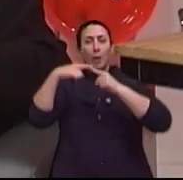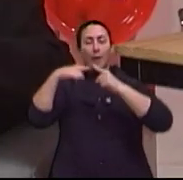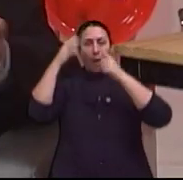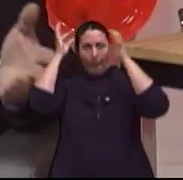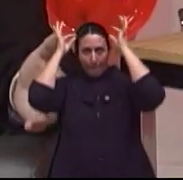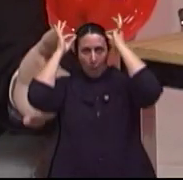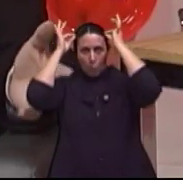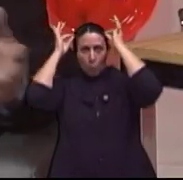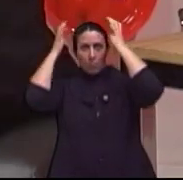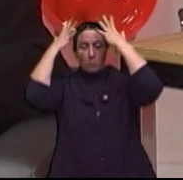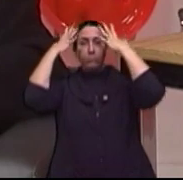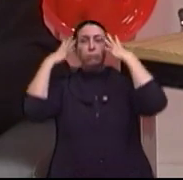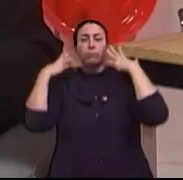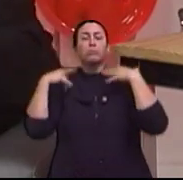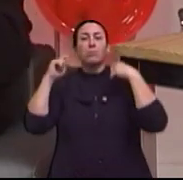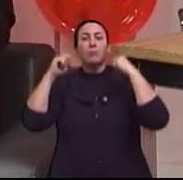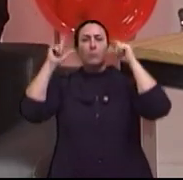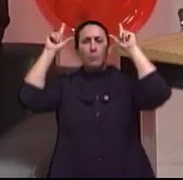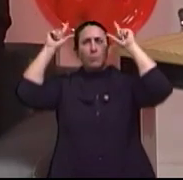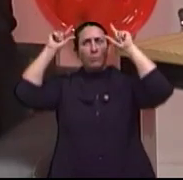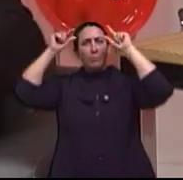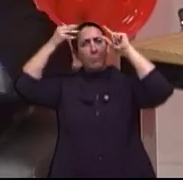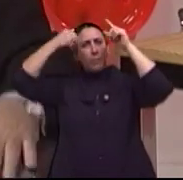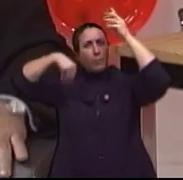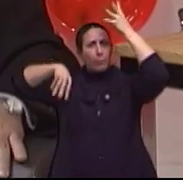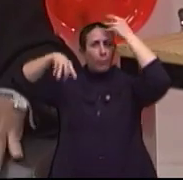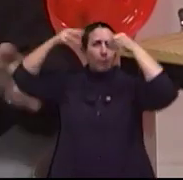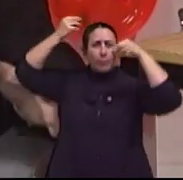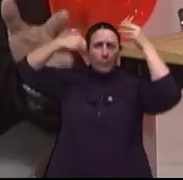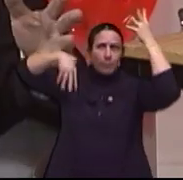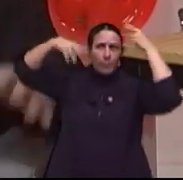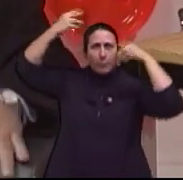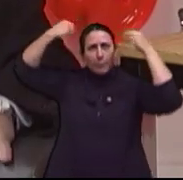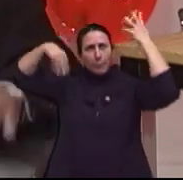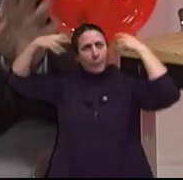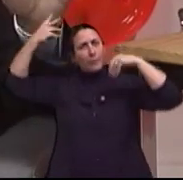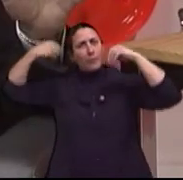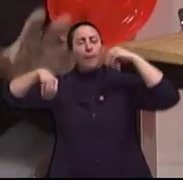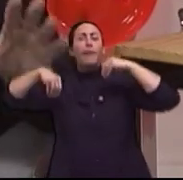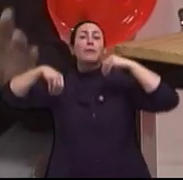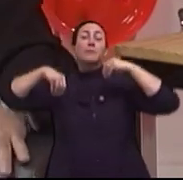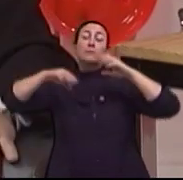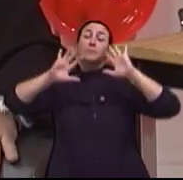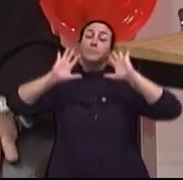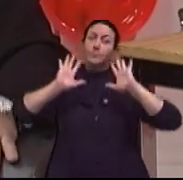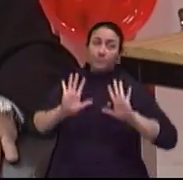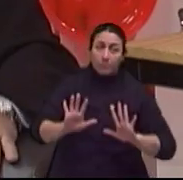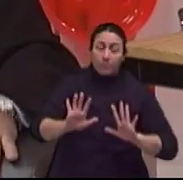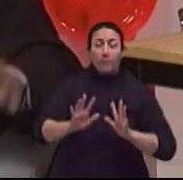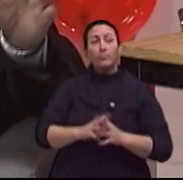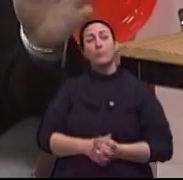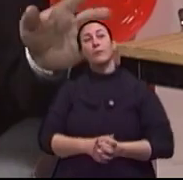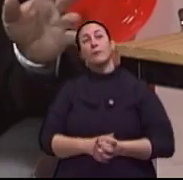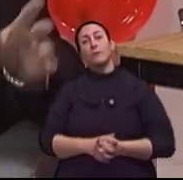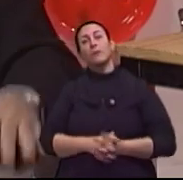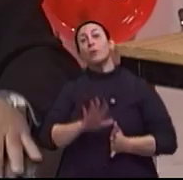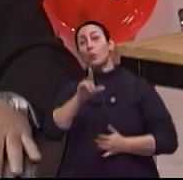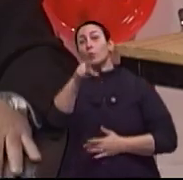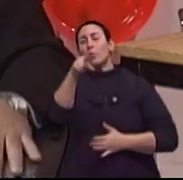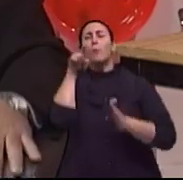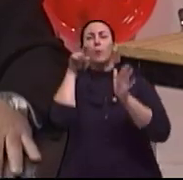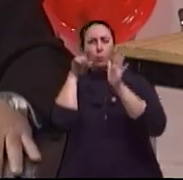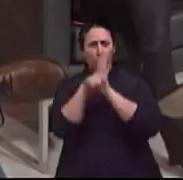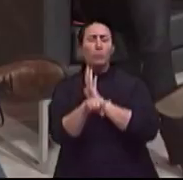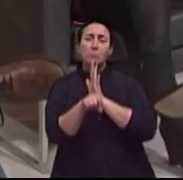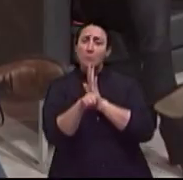cabelo e aumento da queda que termina na na calva na calvice bom tu perguntasse